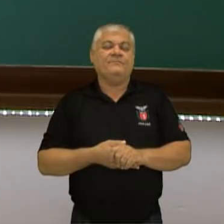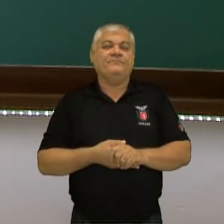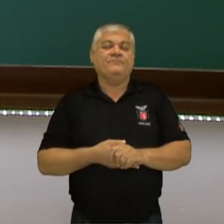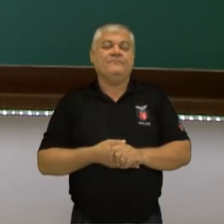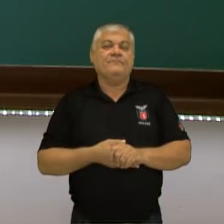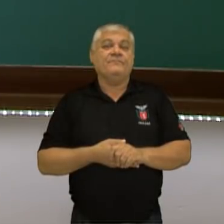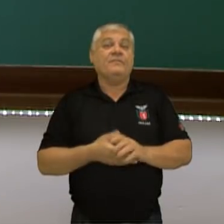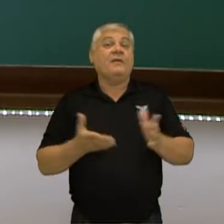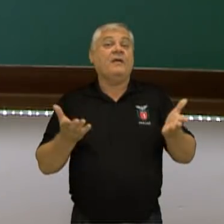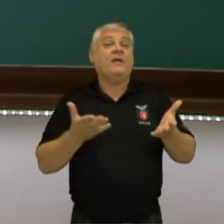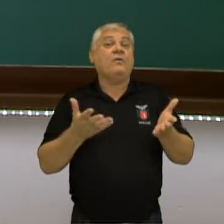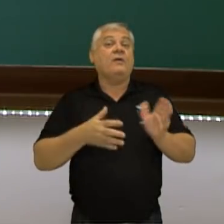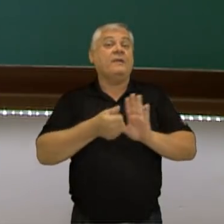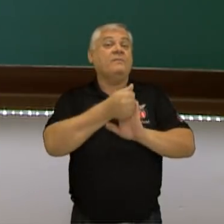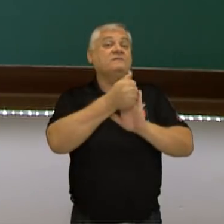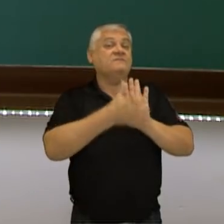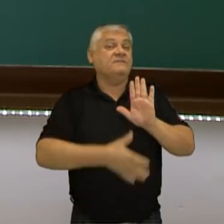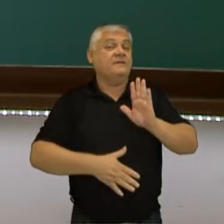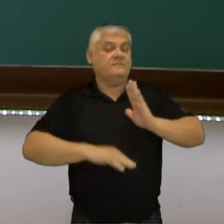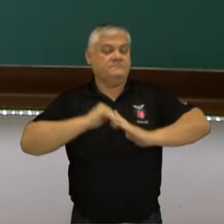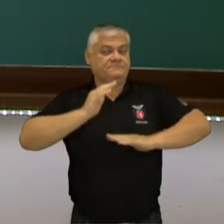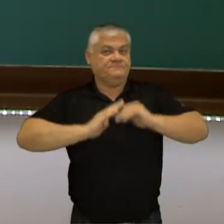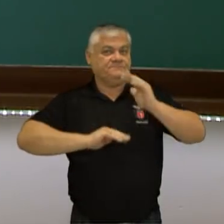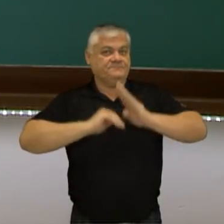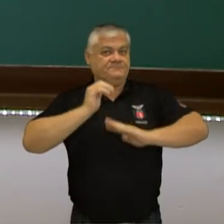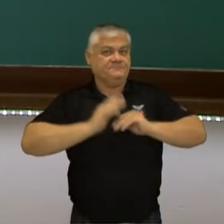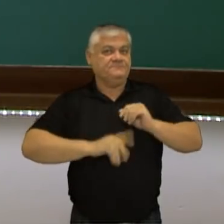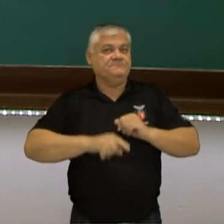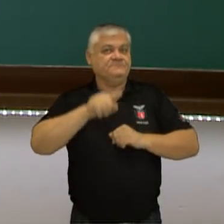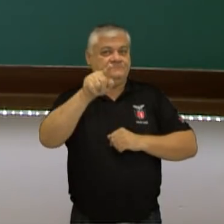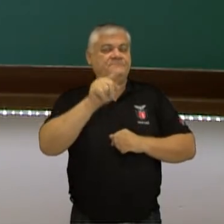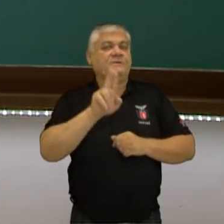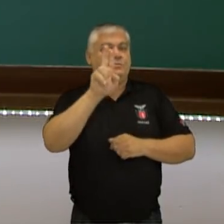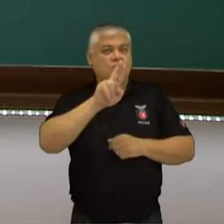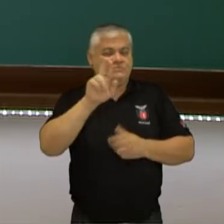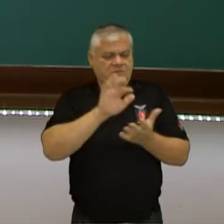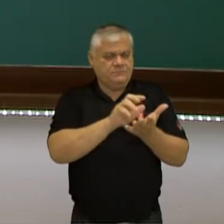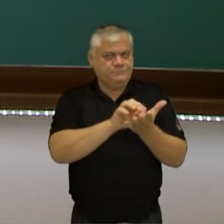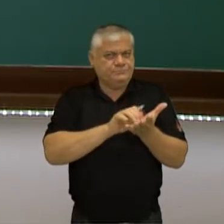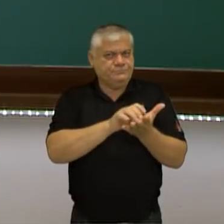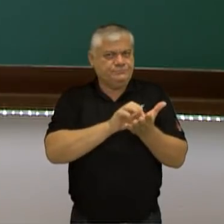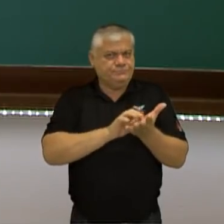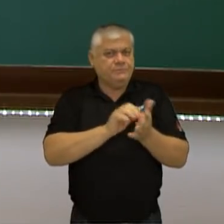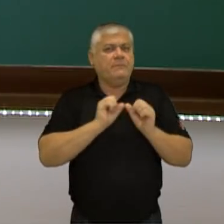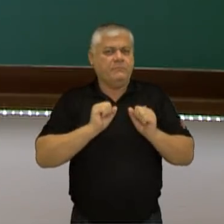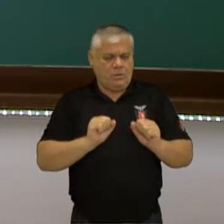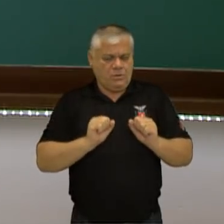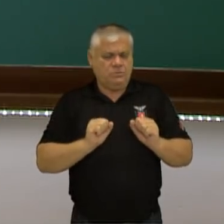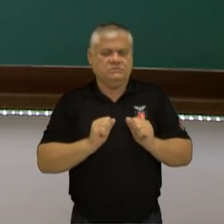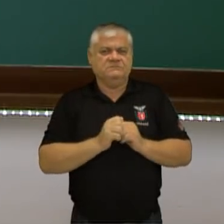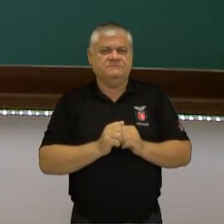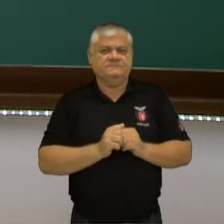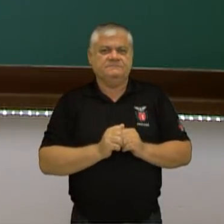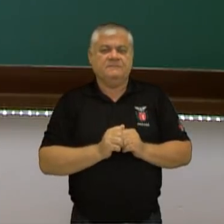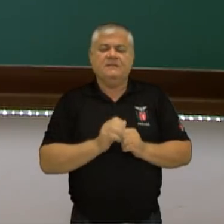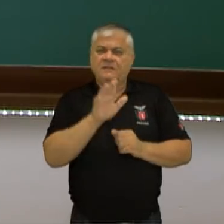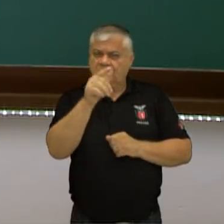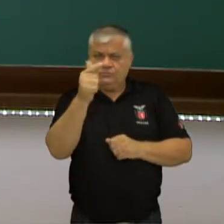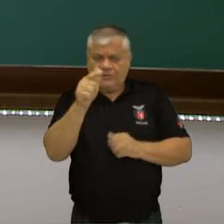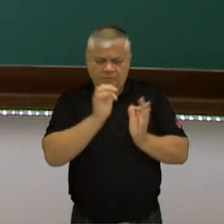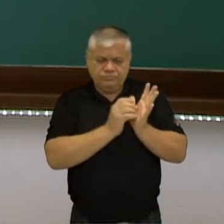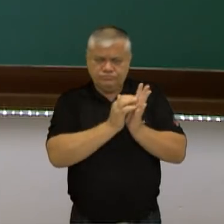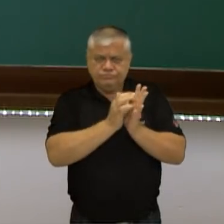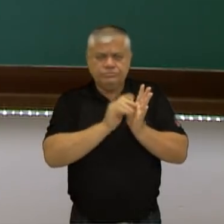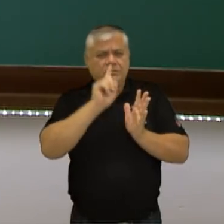Agora nós vamos fazer uma atividade prática. Para você fazer essa atividade prática, você vai precisar de uma calculadora. Se você não tiver essa calculadora aí na sua mão, depois você